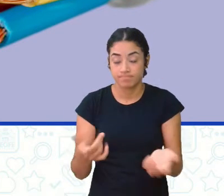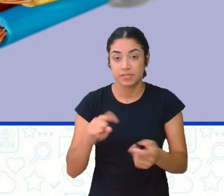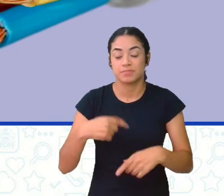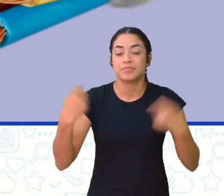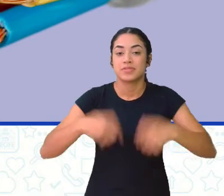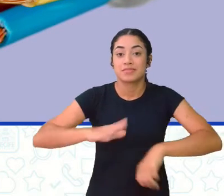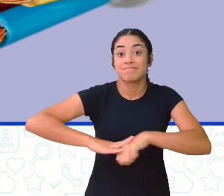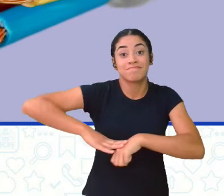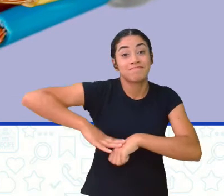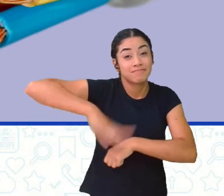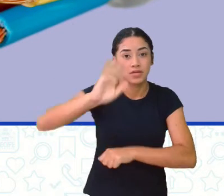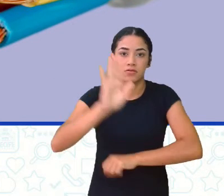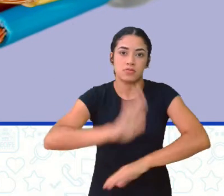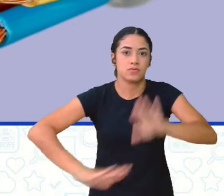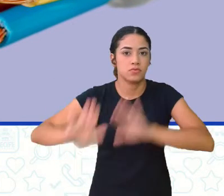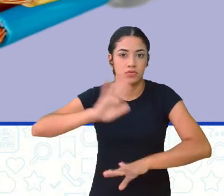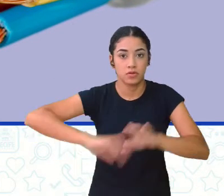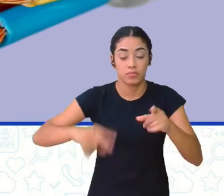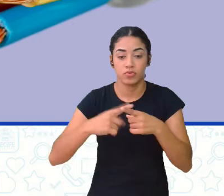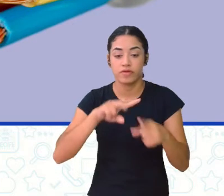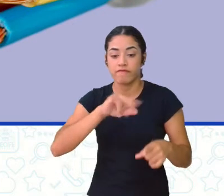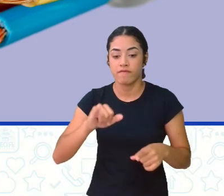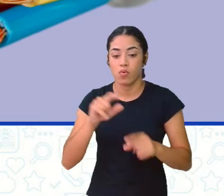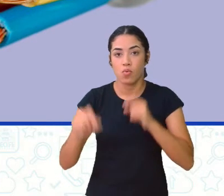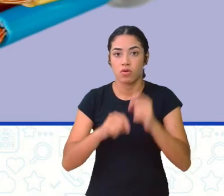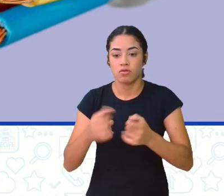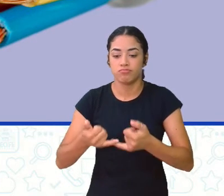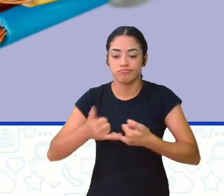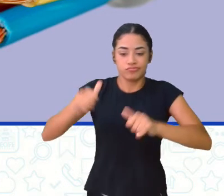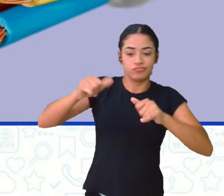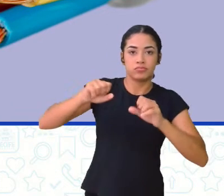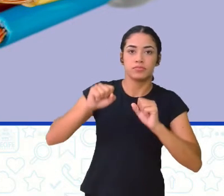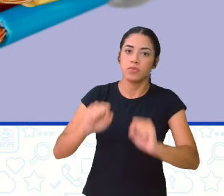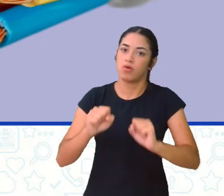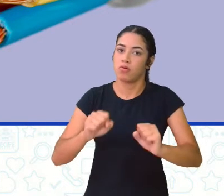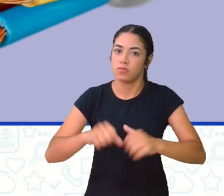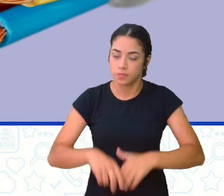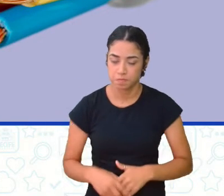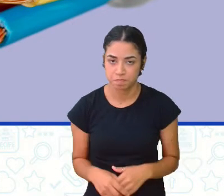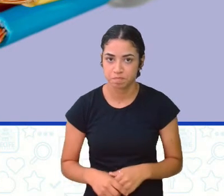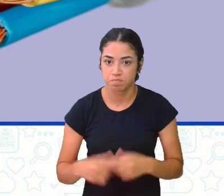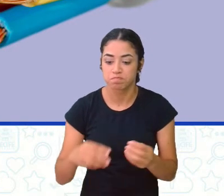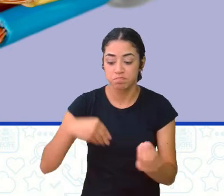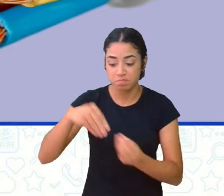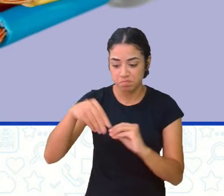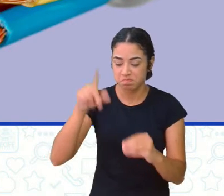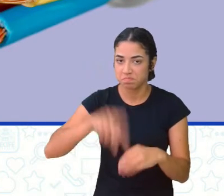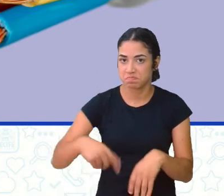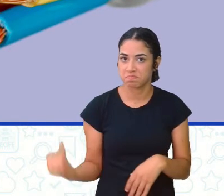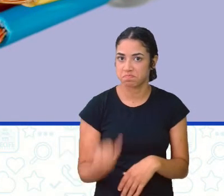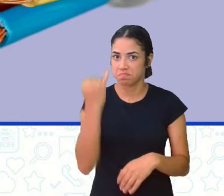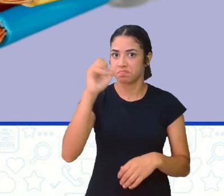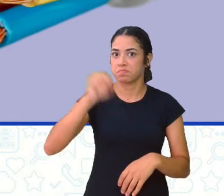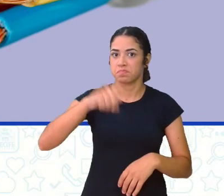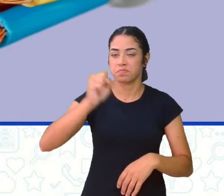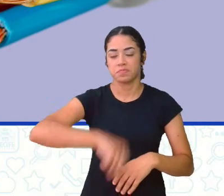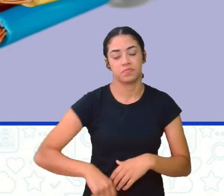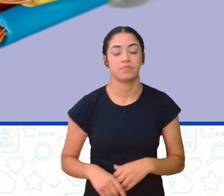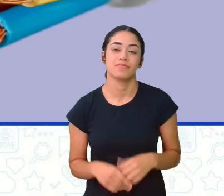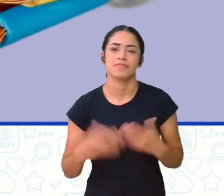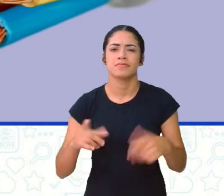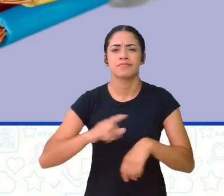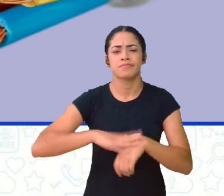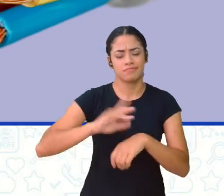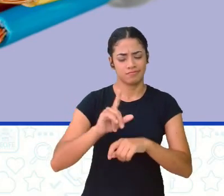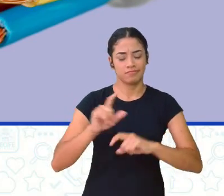mais cuidado, porque aí vai vazar corrente elétrica. Então, a questão do plástico é muito importante. Mas o que é que nós temos